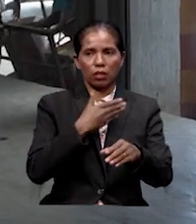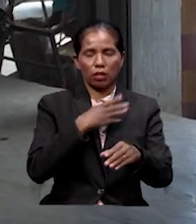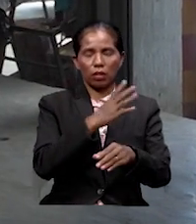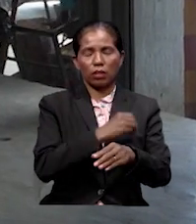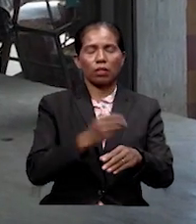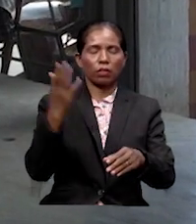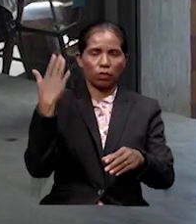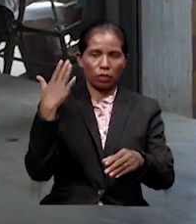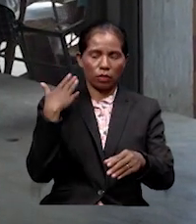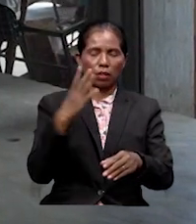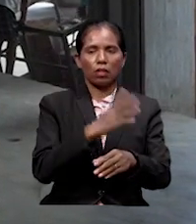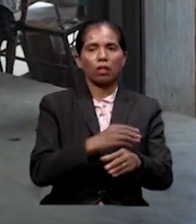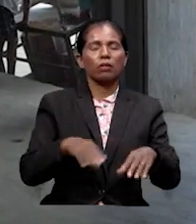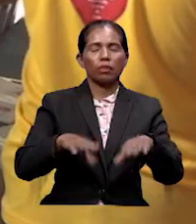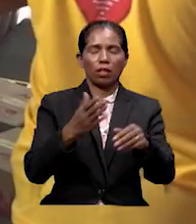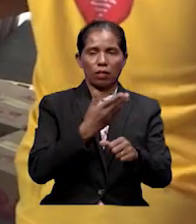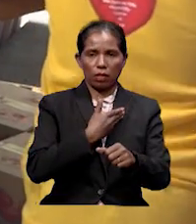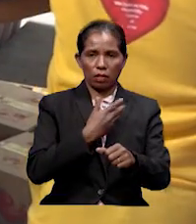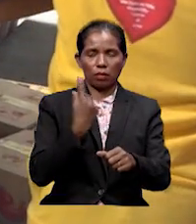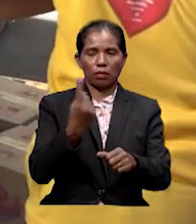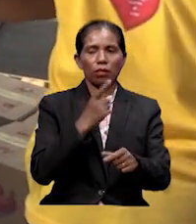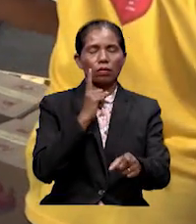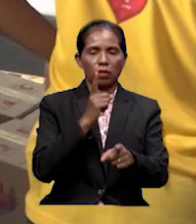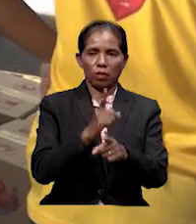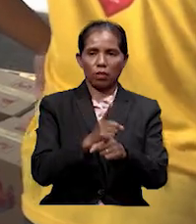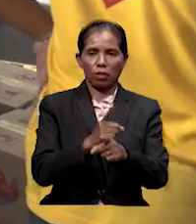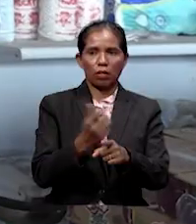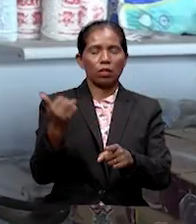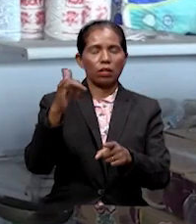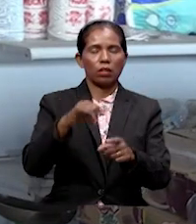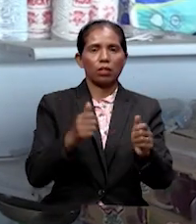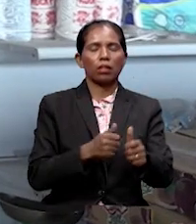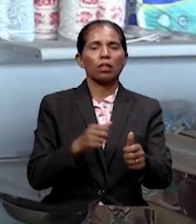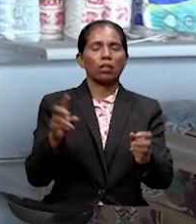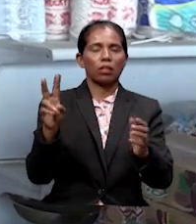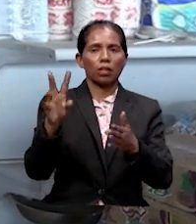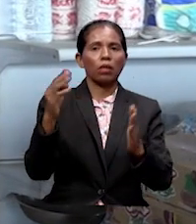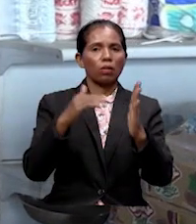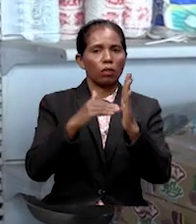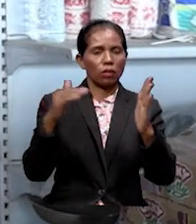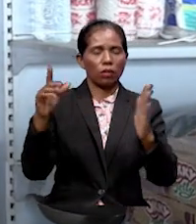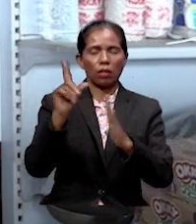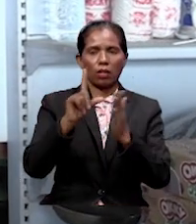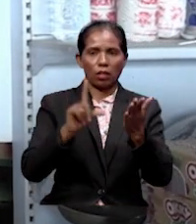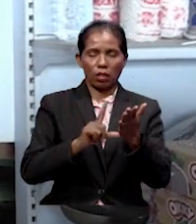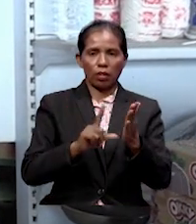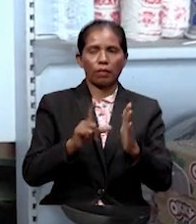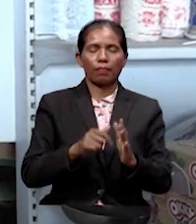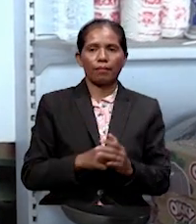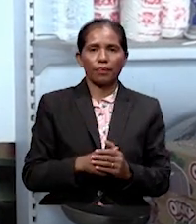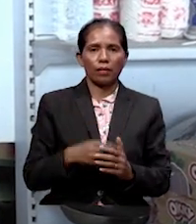niya mos foling say ona tuirlos idane sira kontra ona lay. Ito kon halo ispulasang